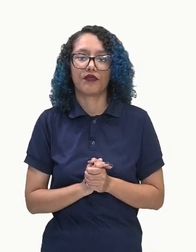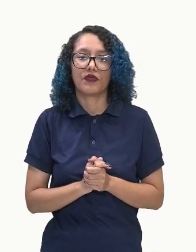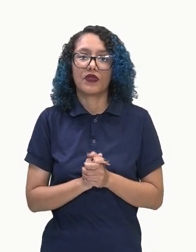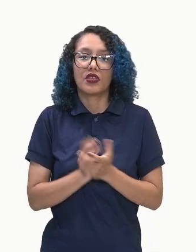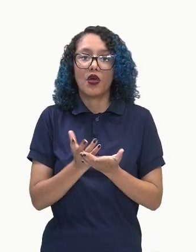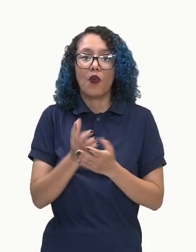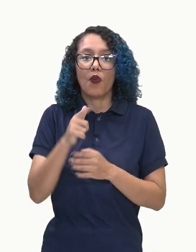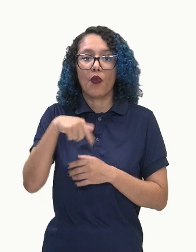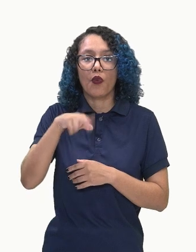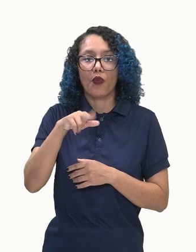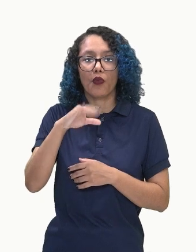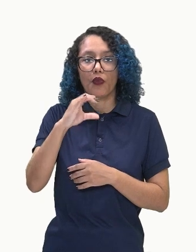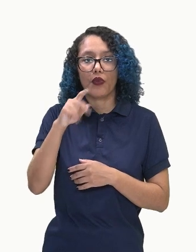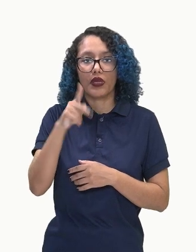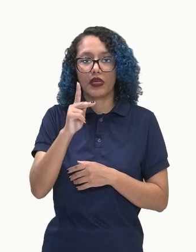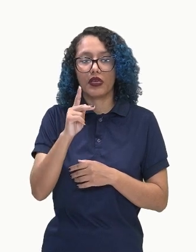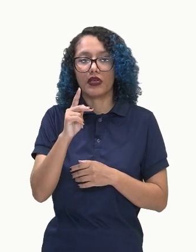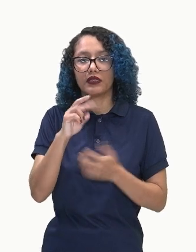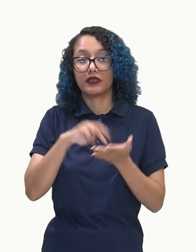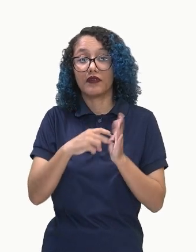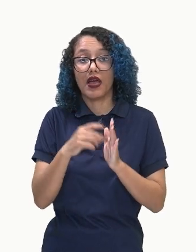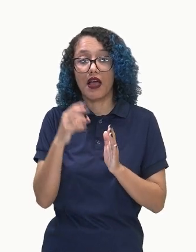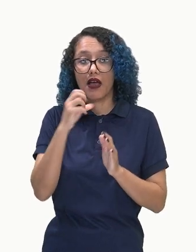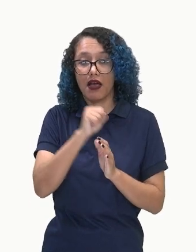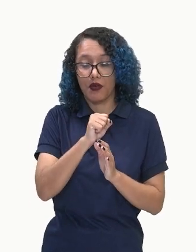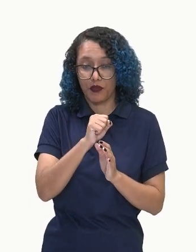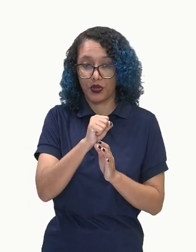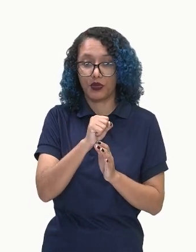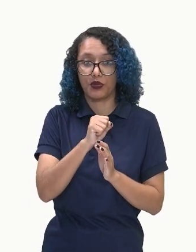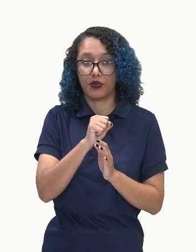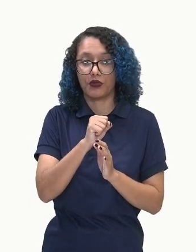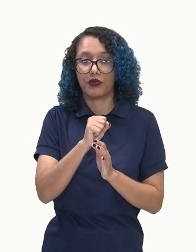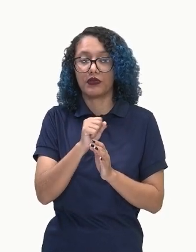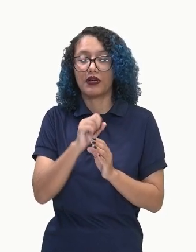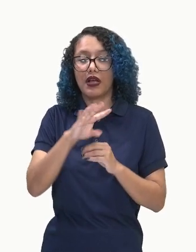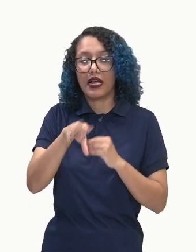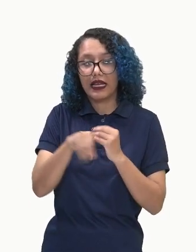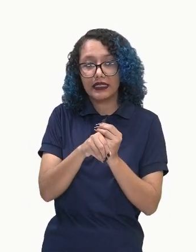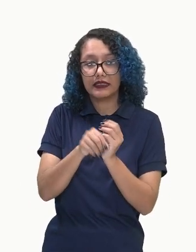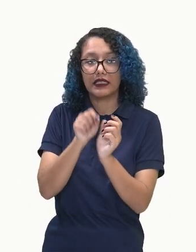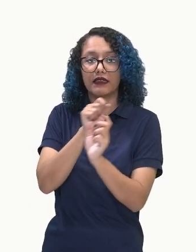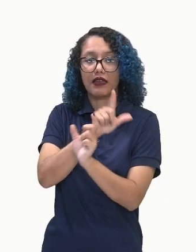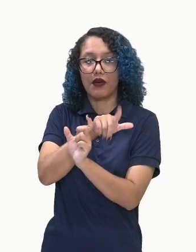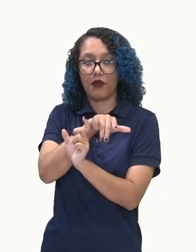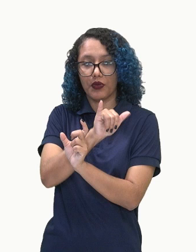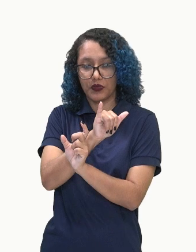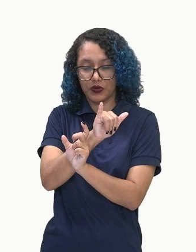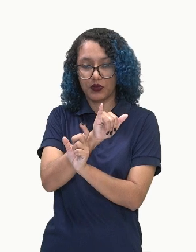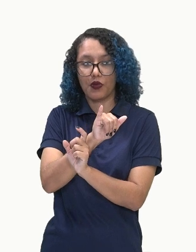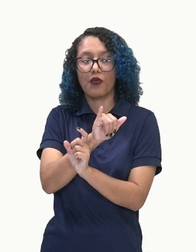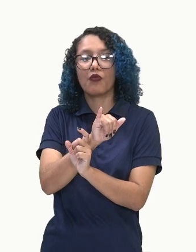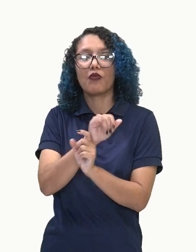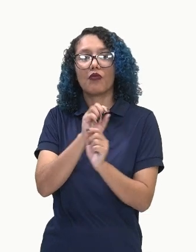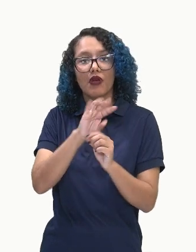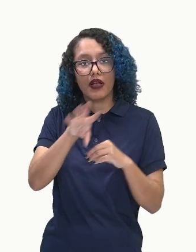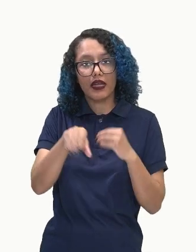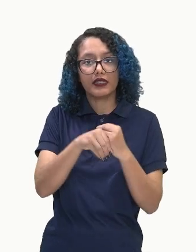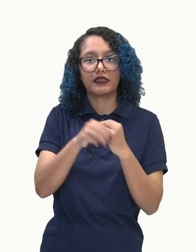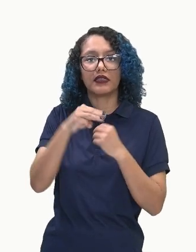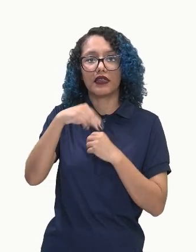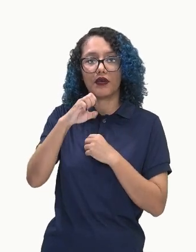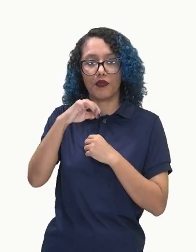rapidamente. Tá? Então repare que a tradução do final ly é o mesmo mente da língua portuguesa. Slow, devagar,